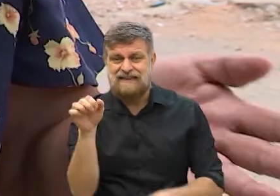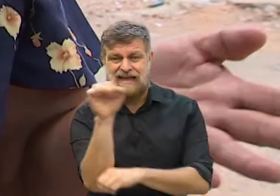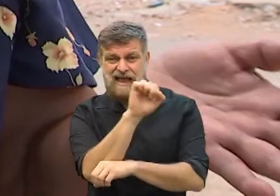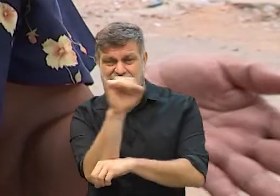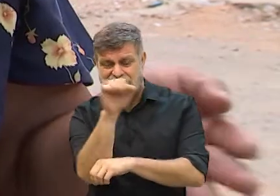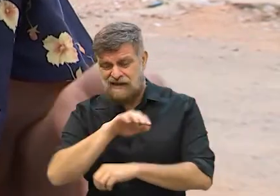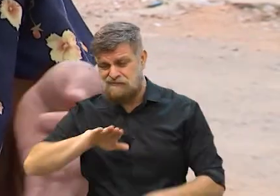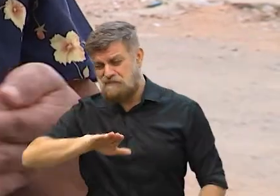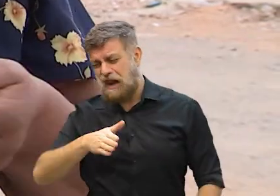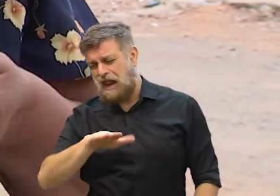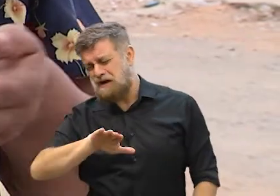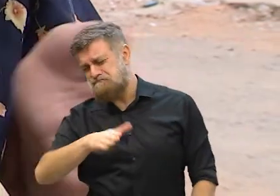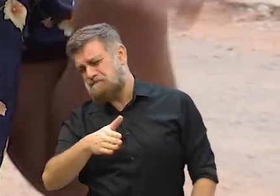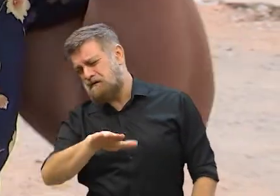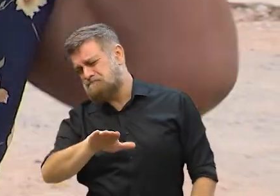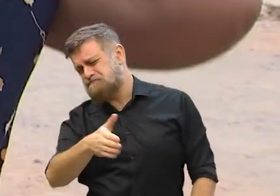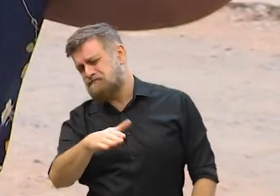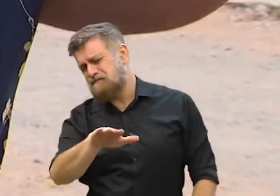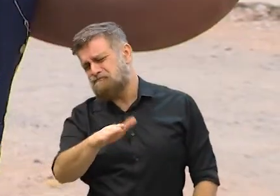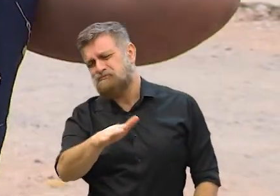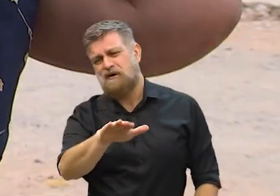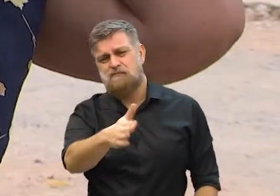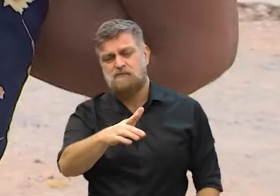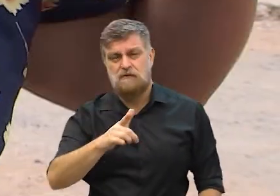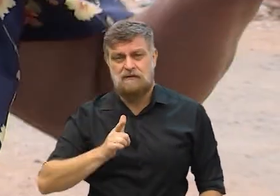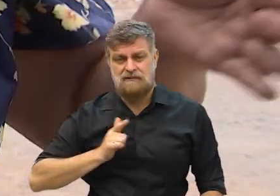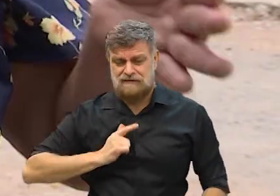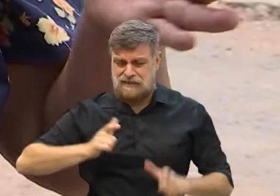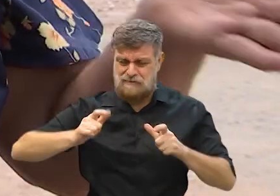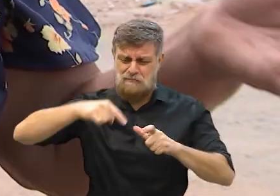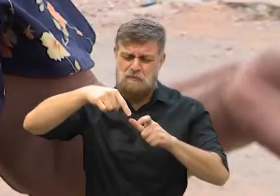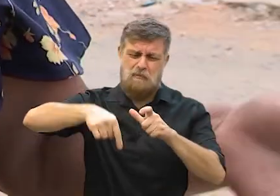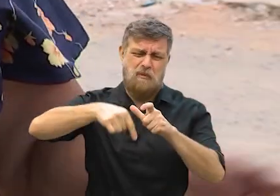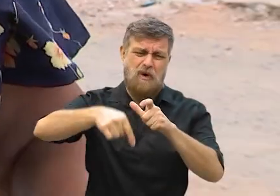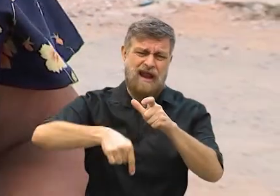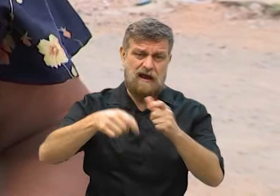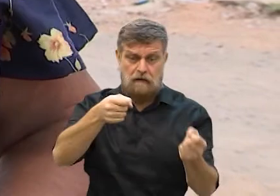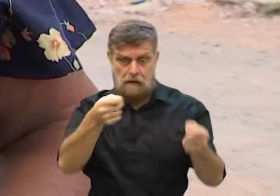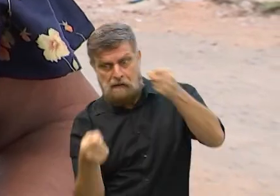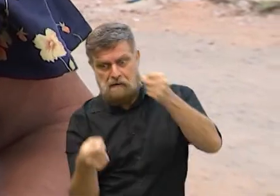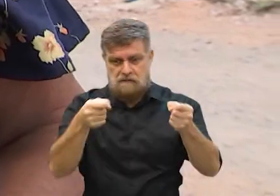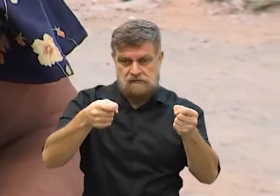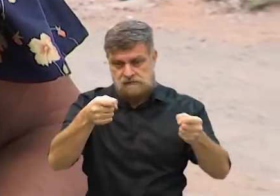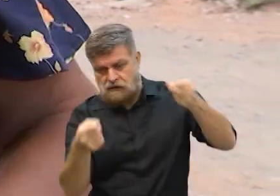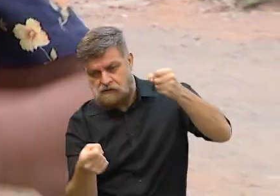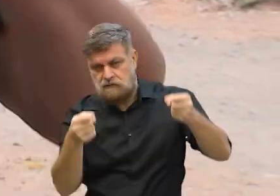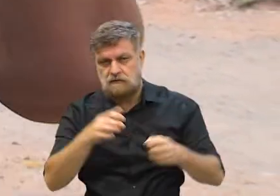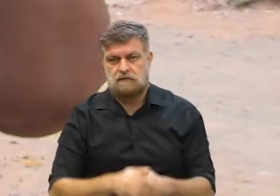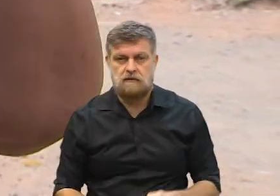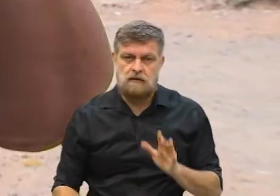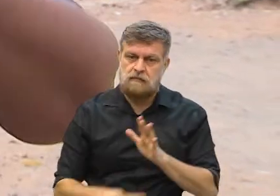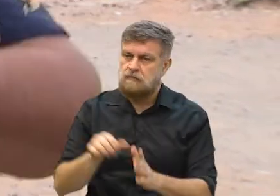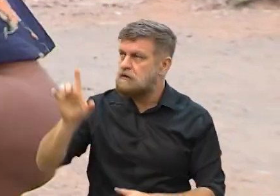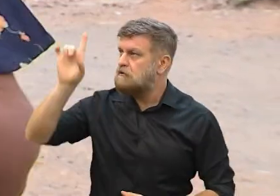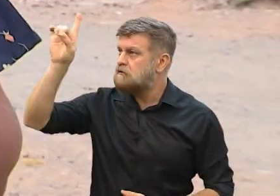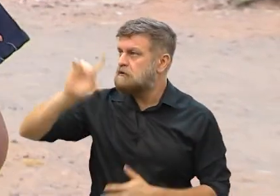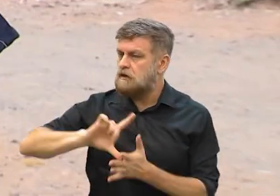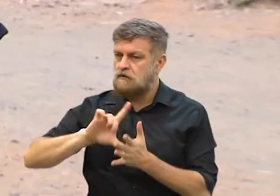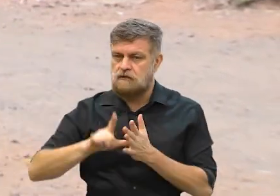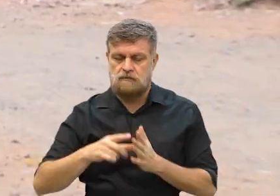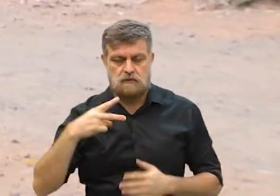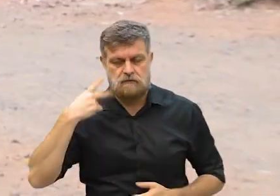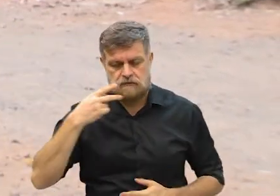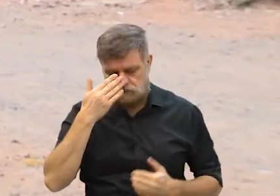para quem tem carro, estava estragando os carros lá na entrada, né? Tem muito buraco. E primeiro Deus, depois ele,